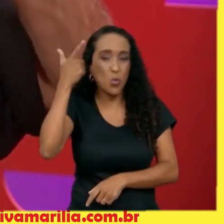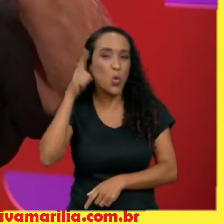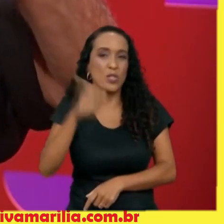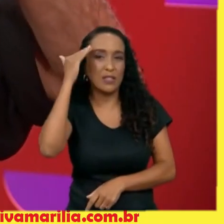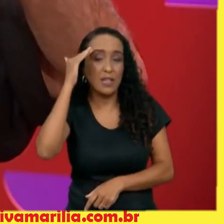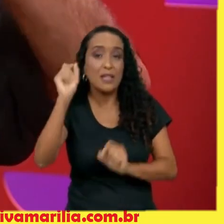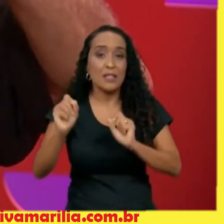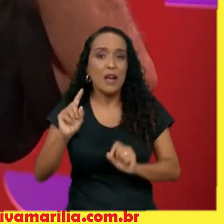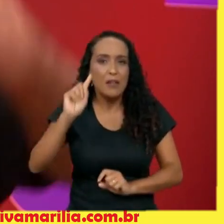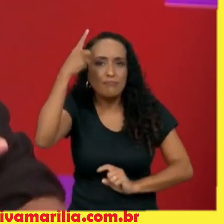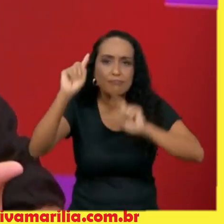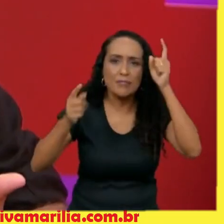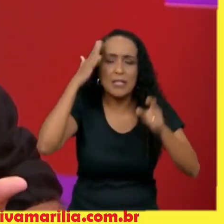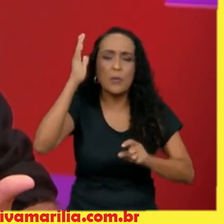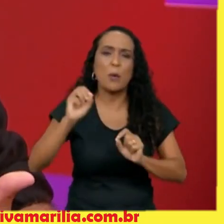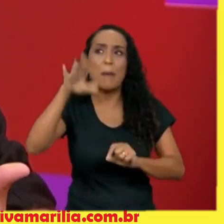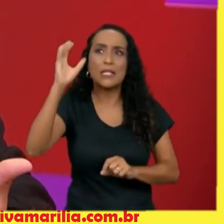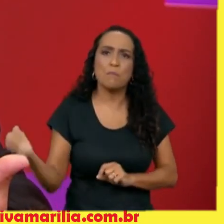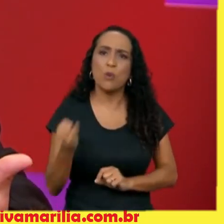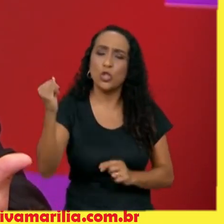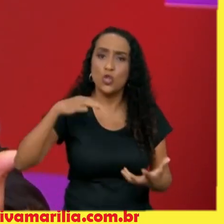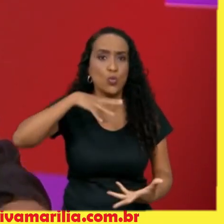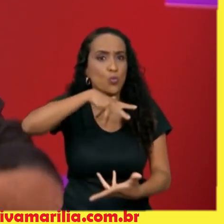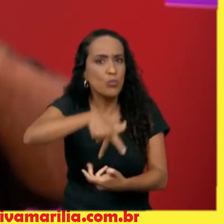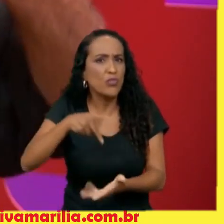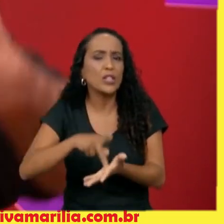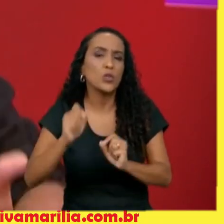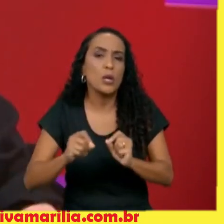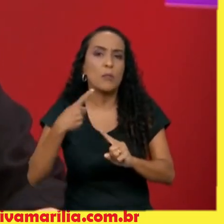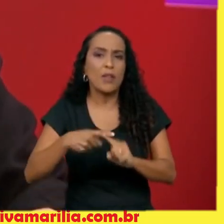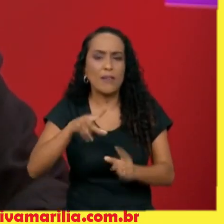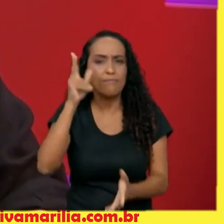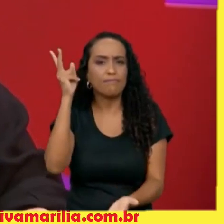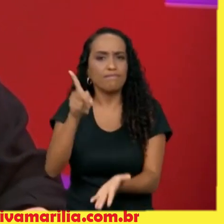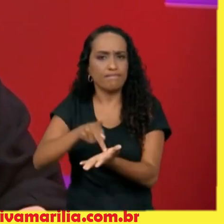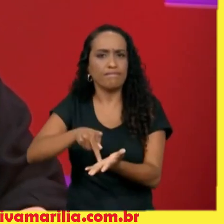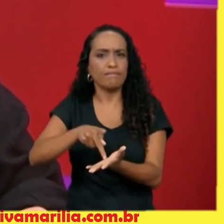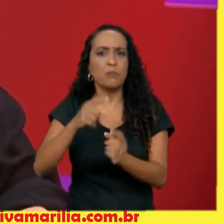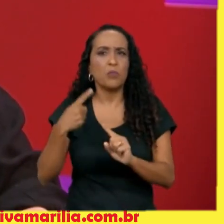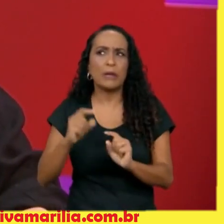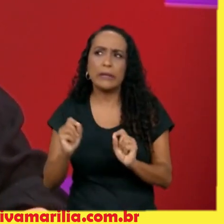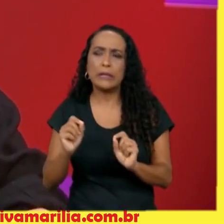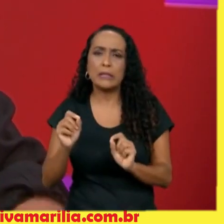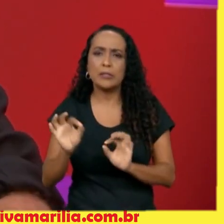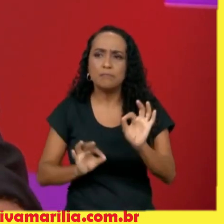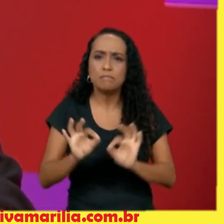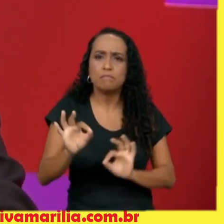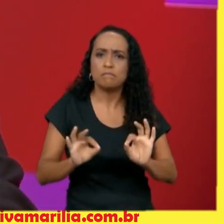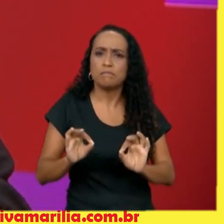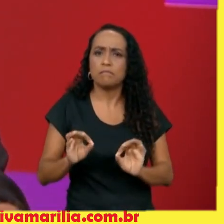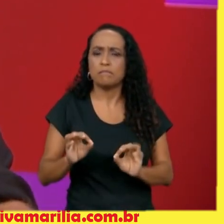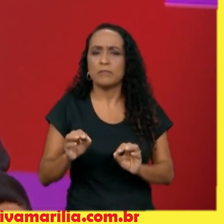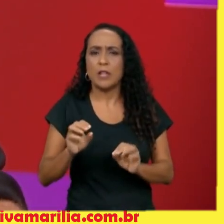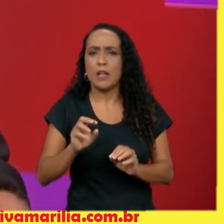as ideias é o que há de mais importante no mundo, né? Porque ela vai legitimar esse arranjo tão injusto. Né? Aí você